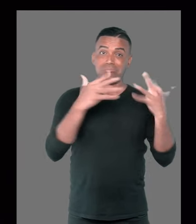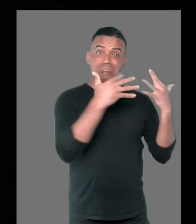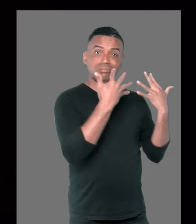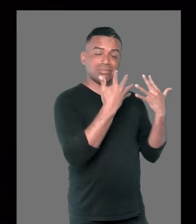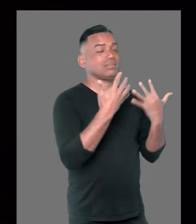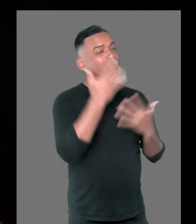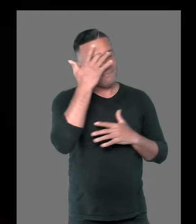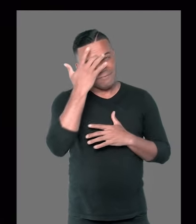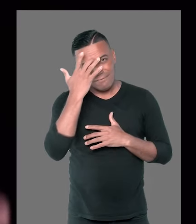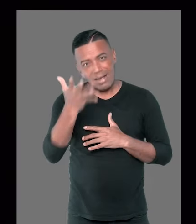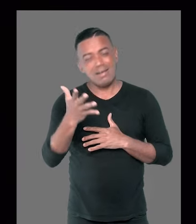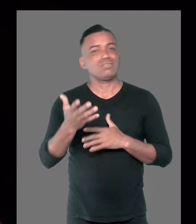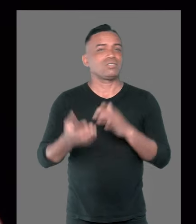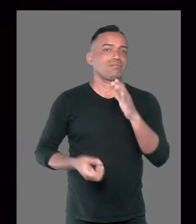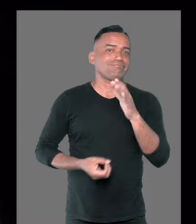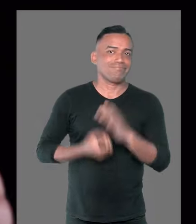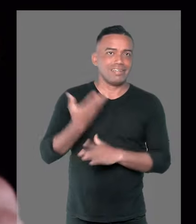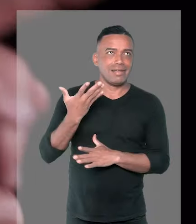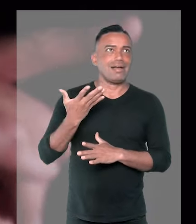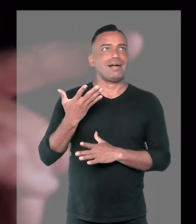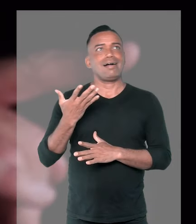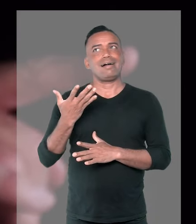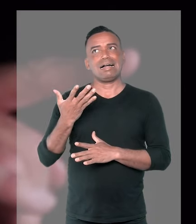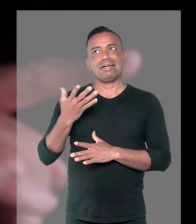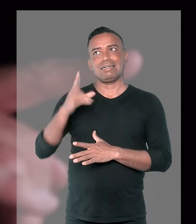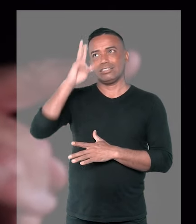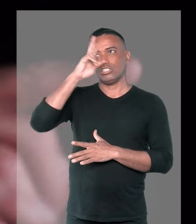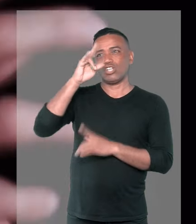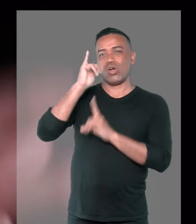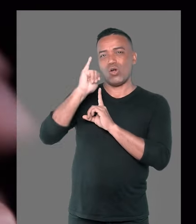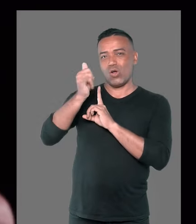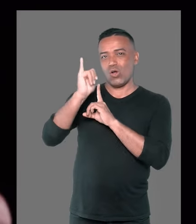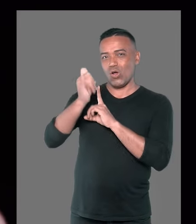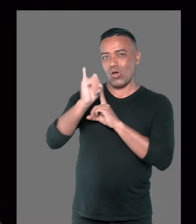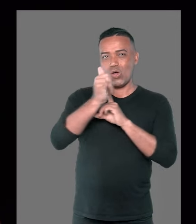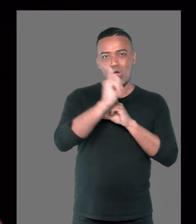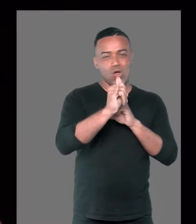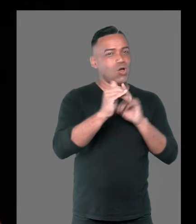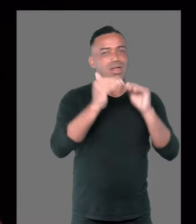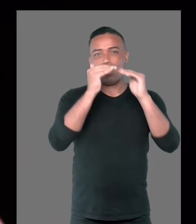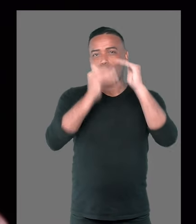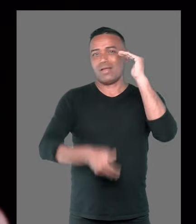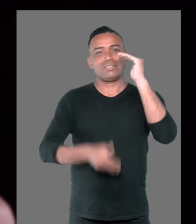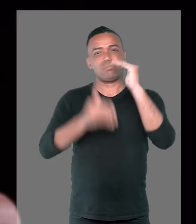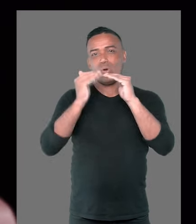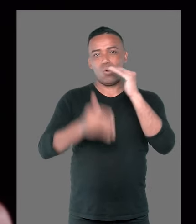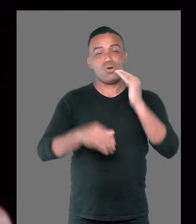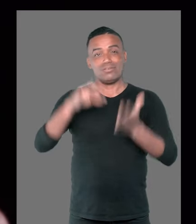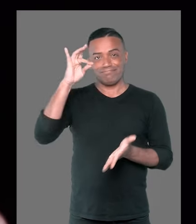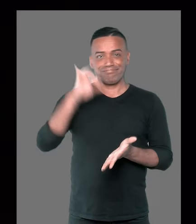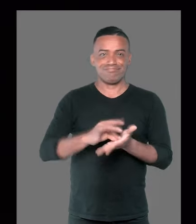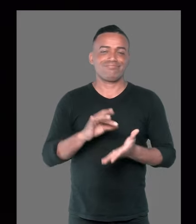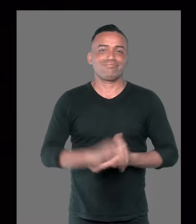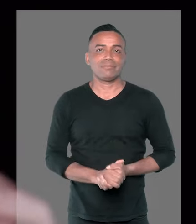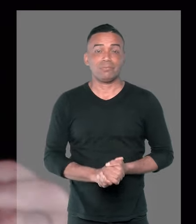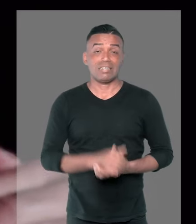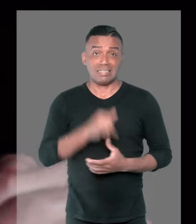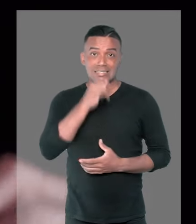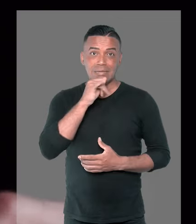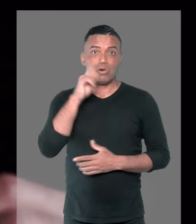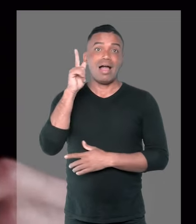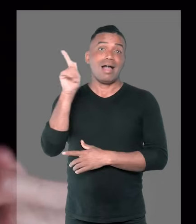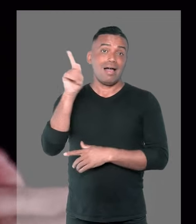fácil você criar uma narrativa que não corresponde aos fatos exemplo agora nas enchentes do